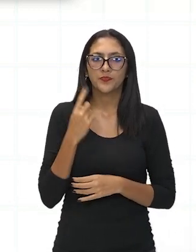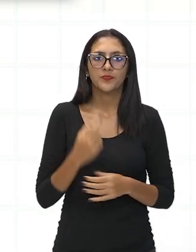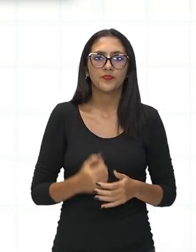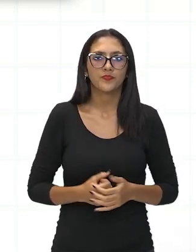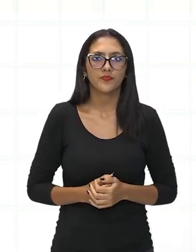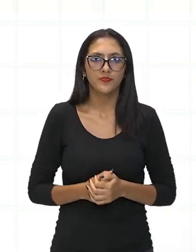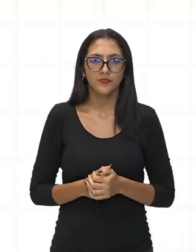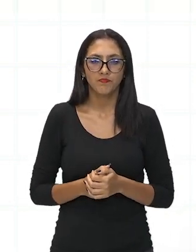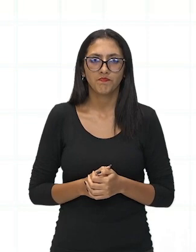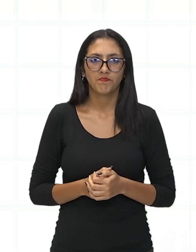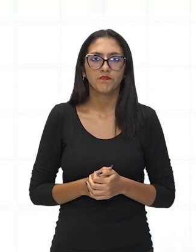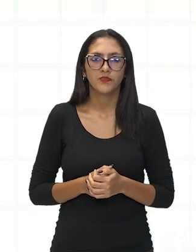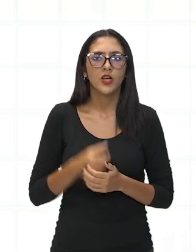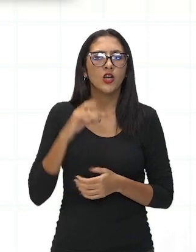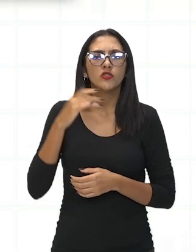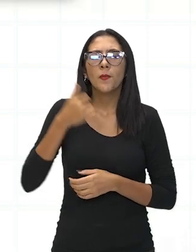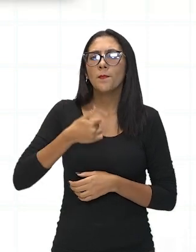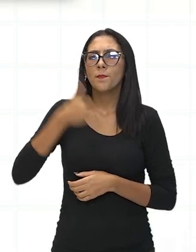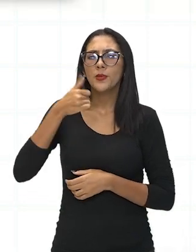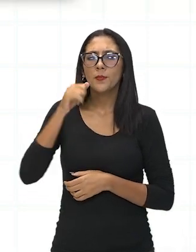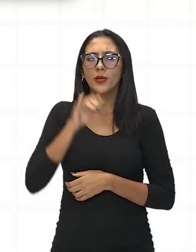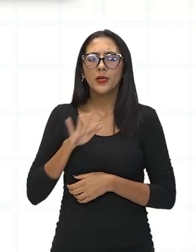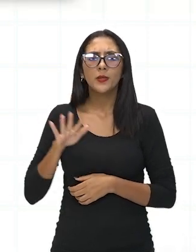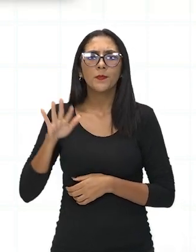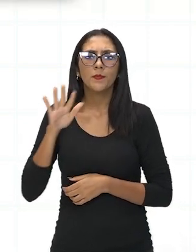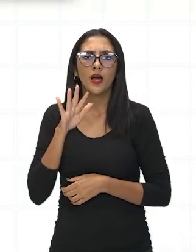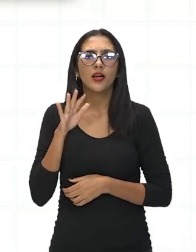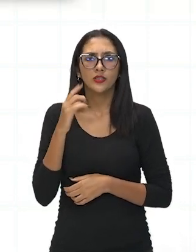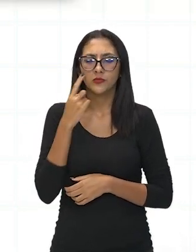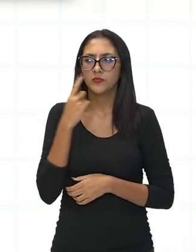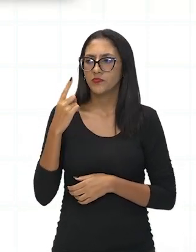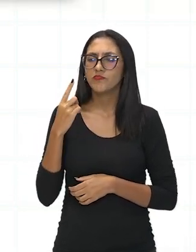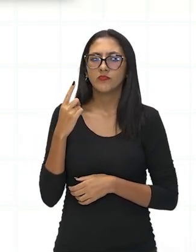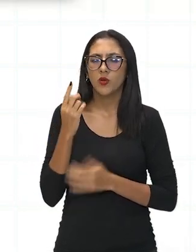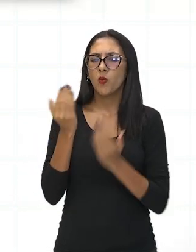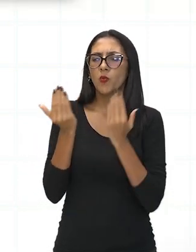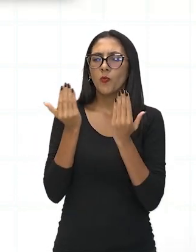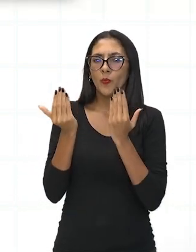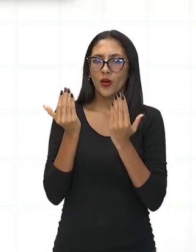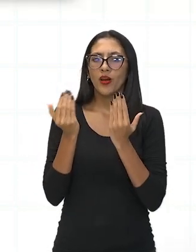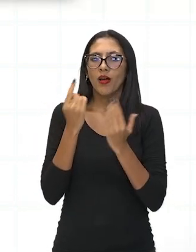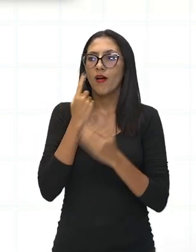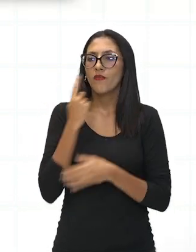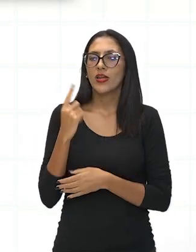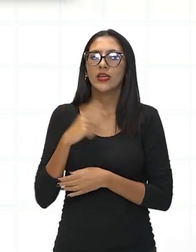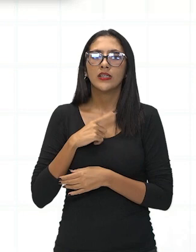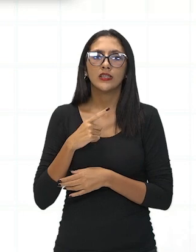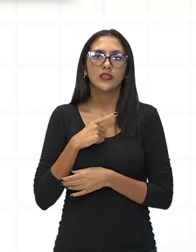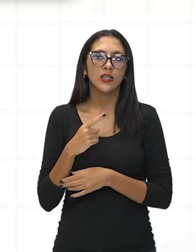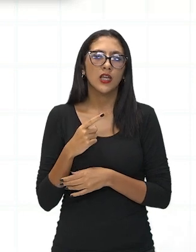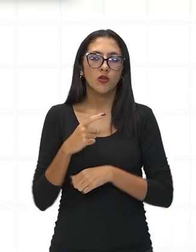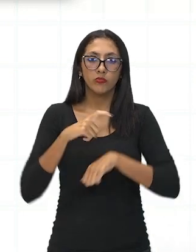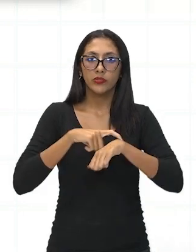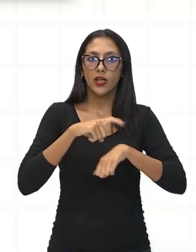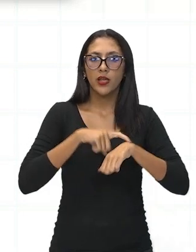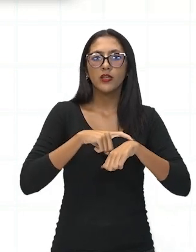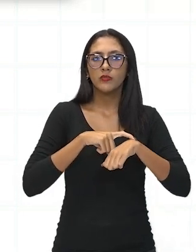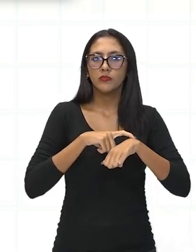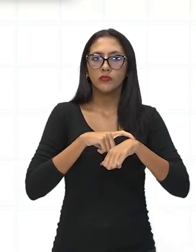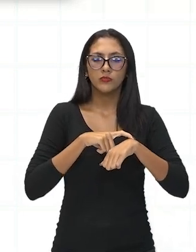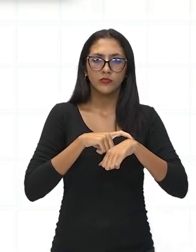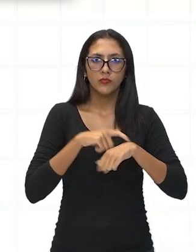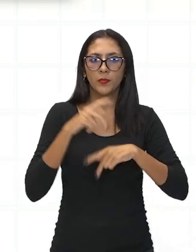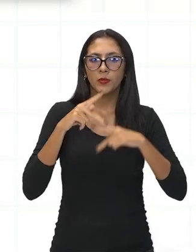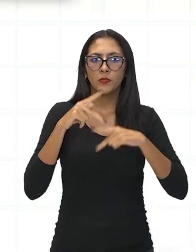na anterior para que vocês observem que aqui eu utilizei uma expressão de tempo para que